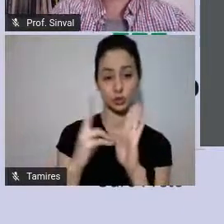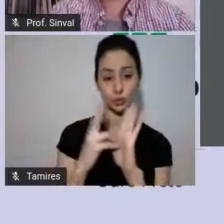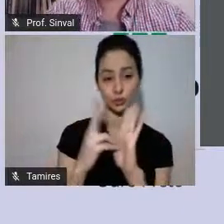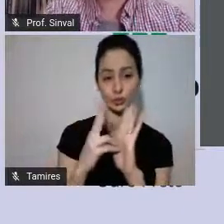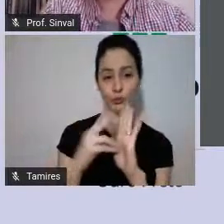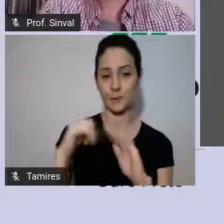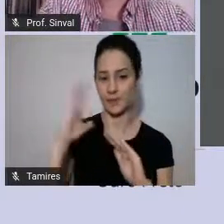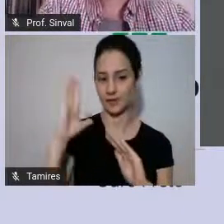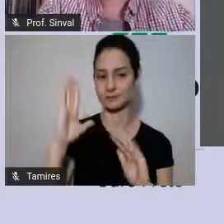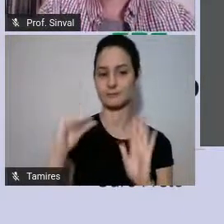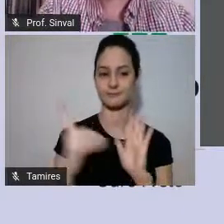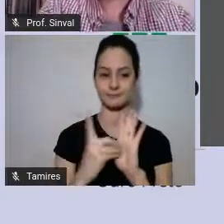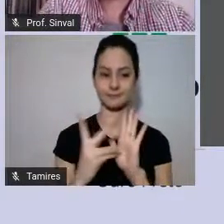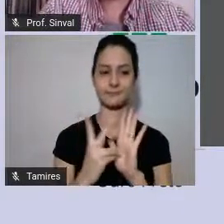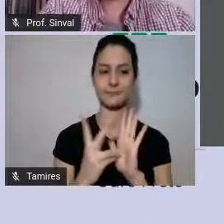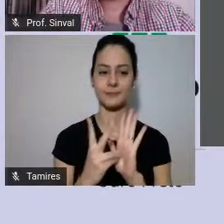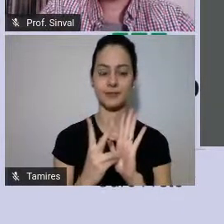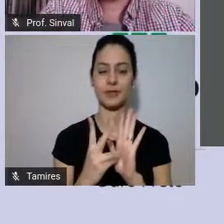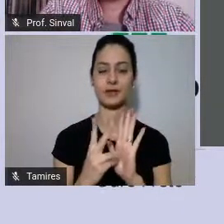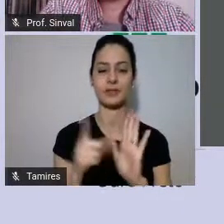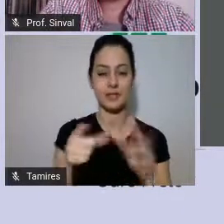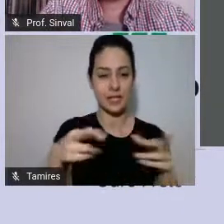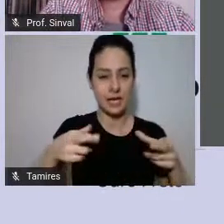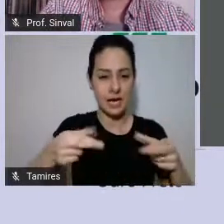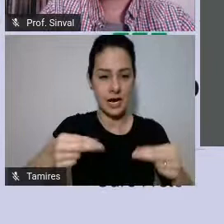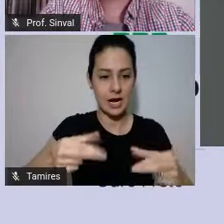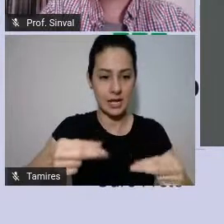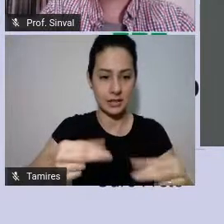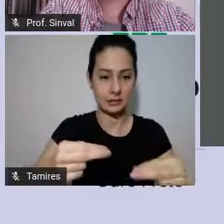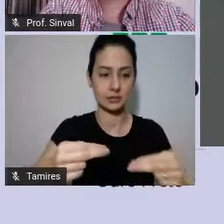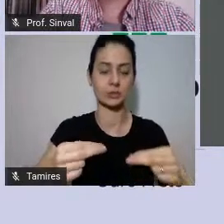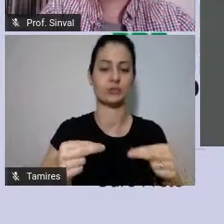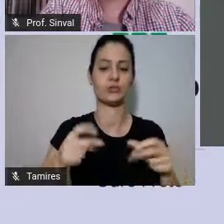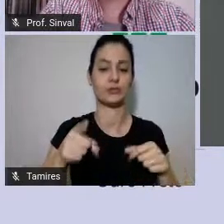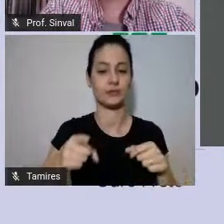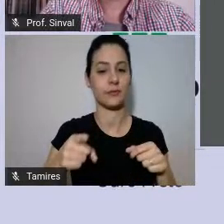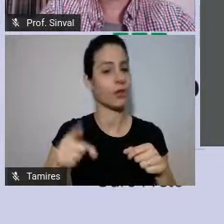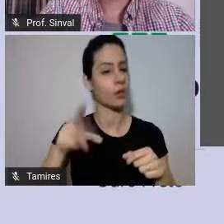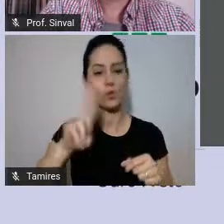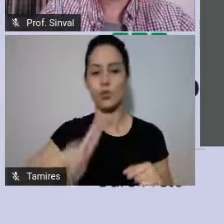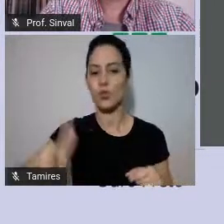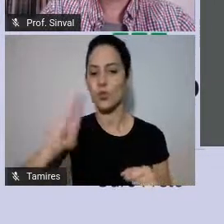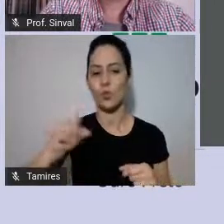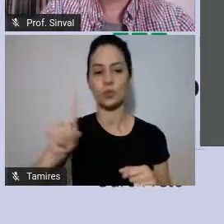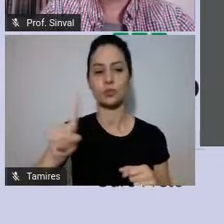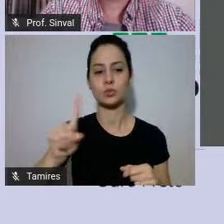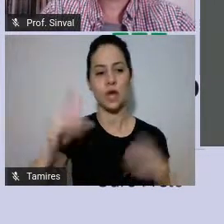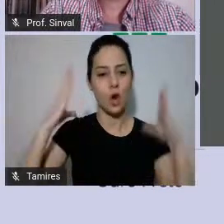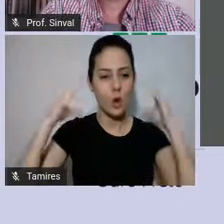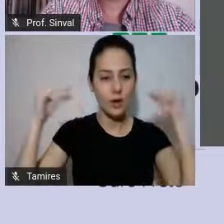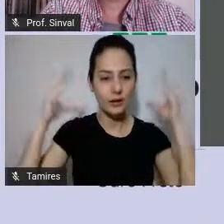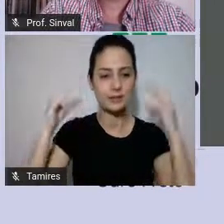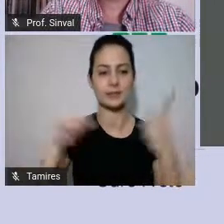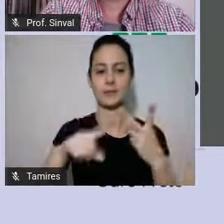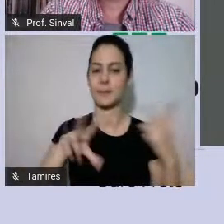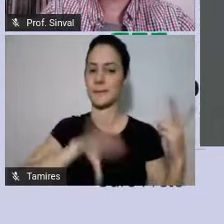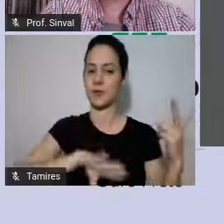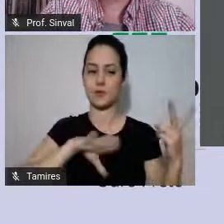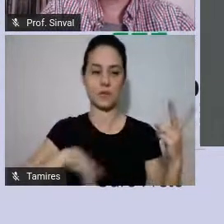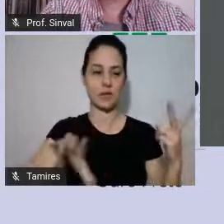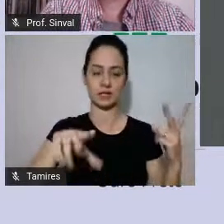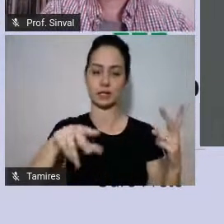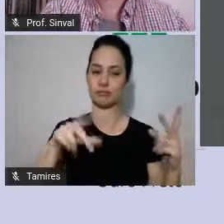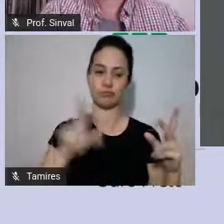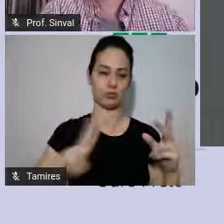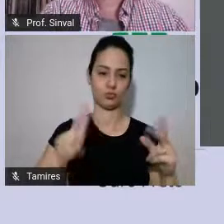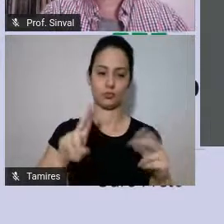Né? Nesse momento, esse tipo de caranguejo ele não é utilizado muito pelos holandeses nem pelos portugueses. Pode